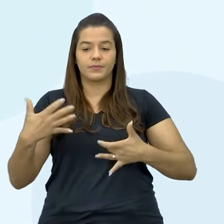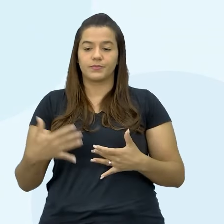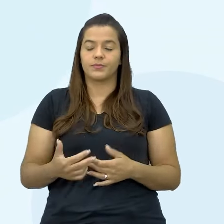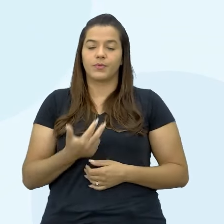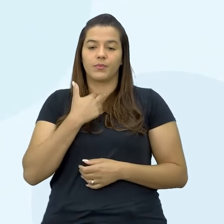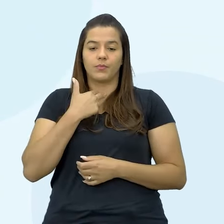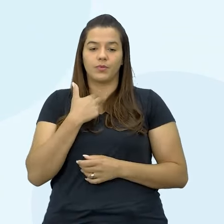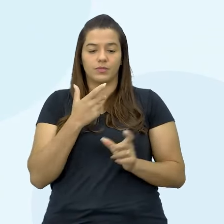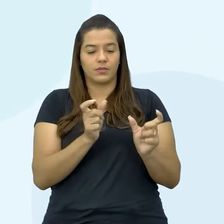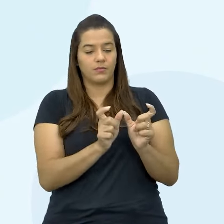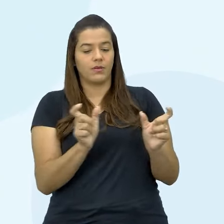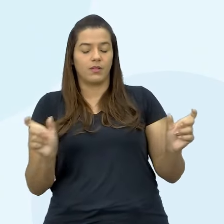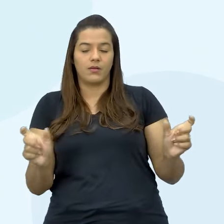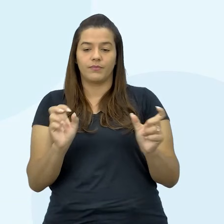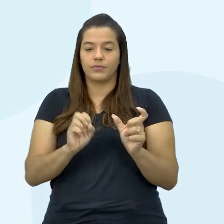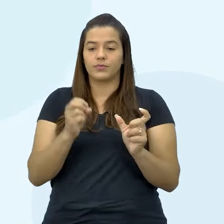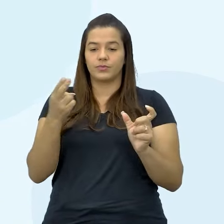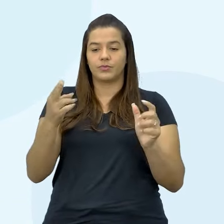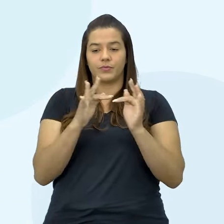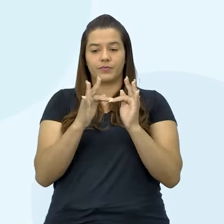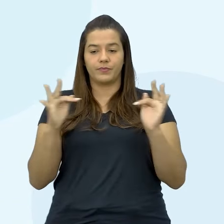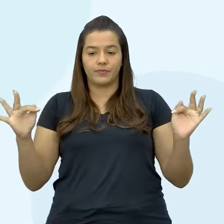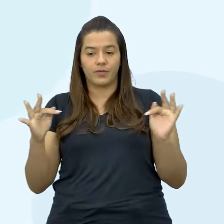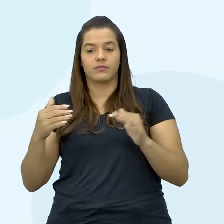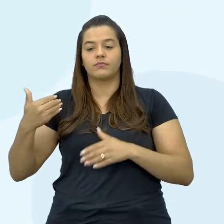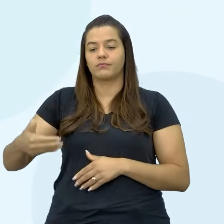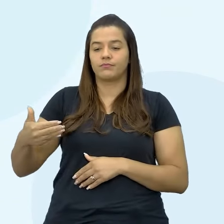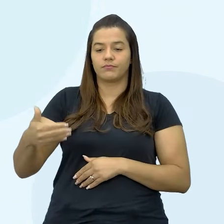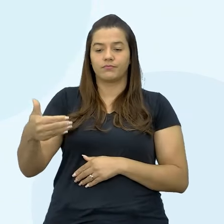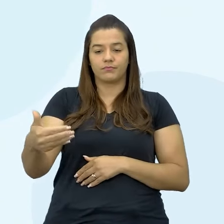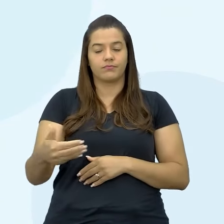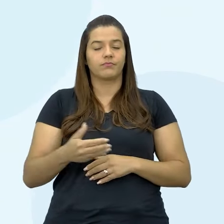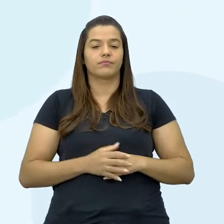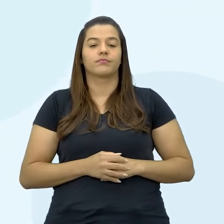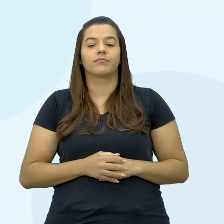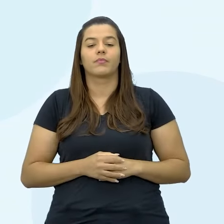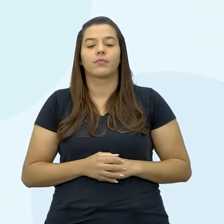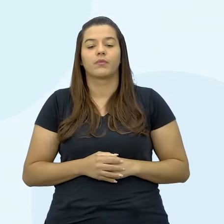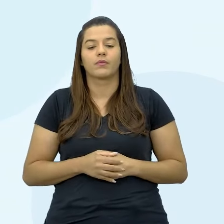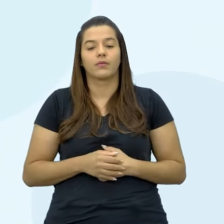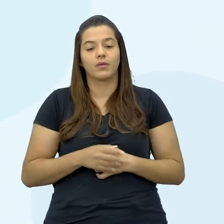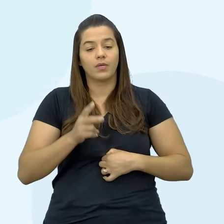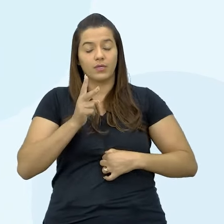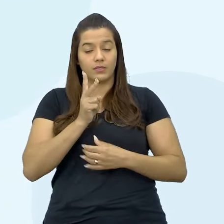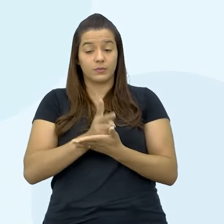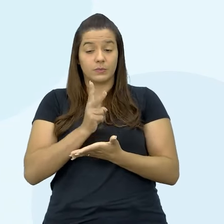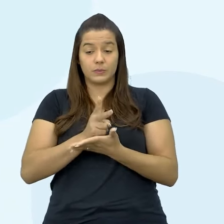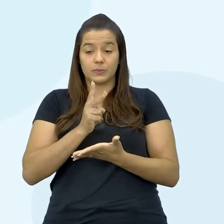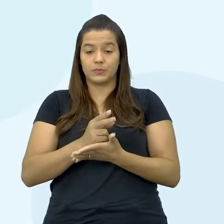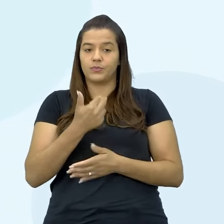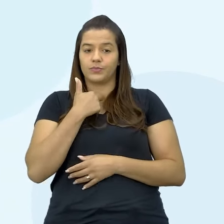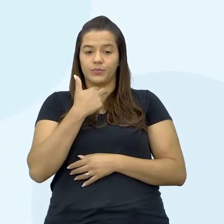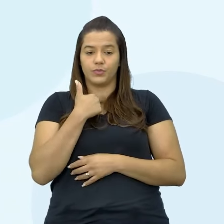conter palavras ou frases repetidas. Para a organização do quadro, nomeie esse conjunto de palavras como quadro de